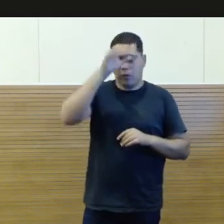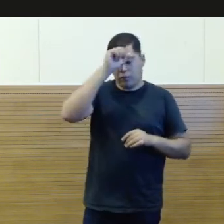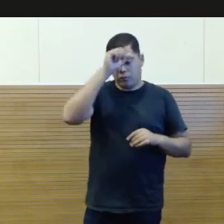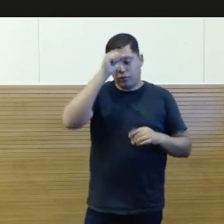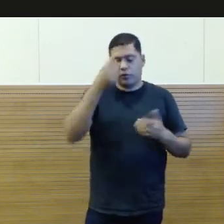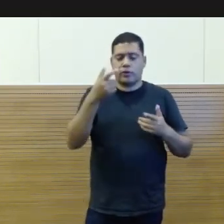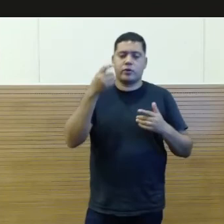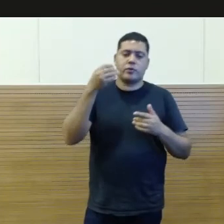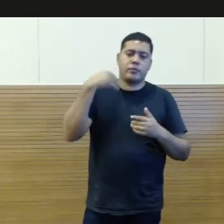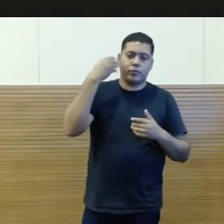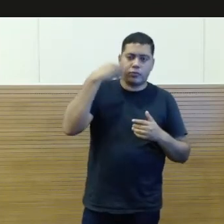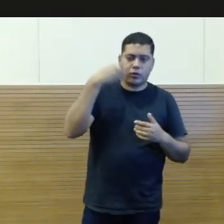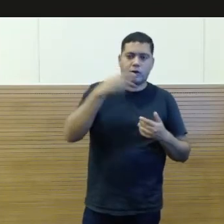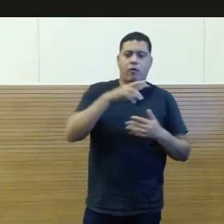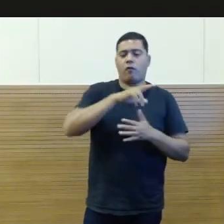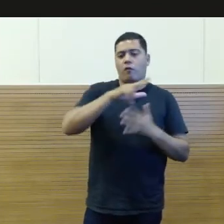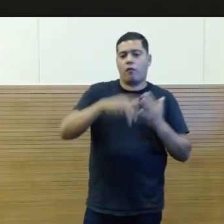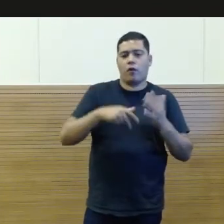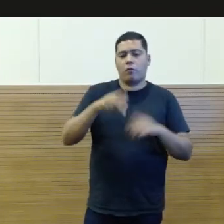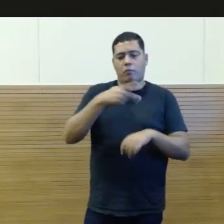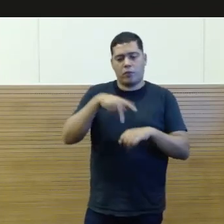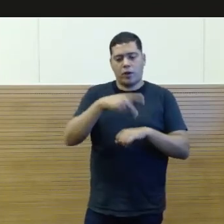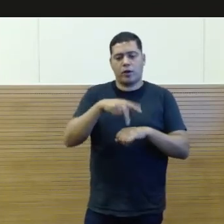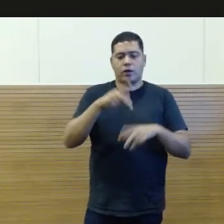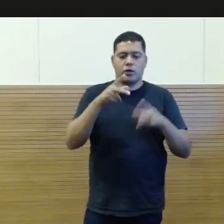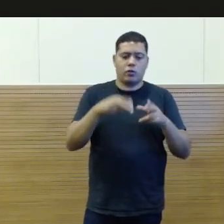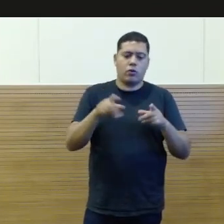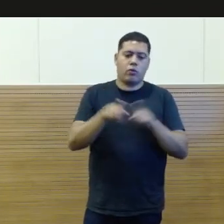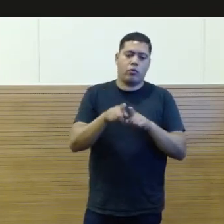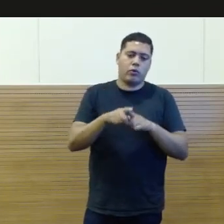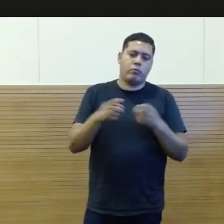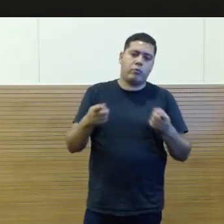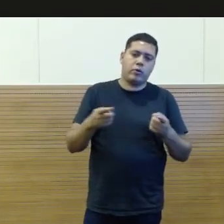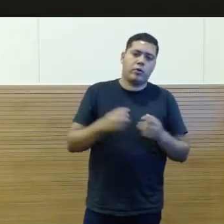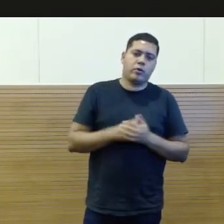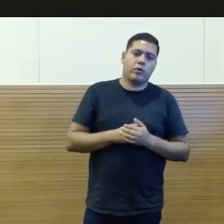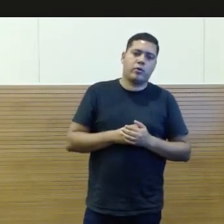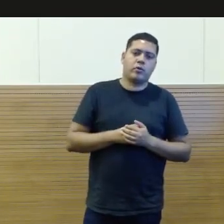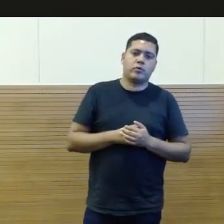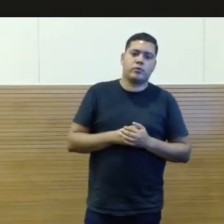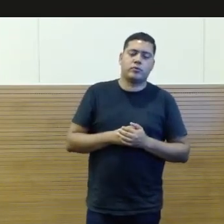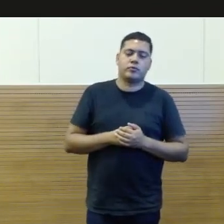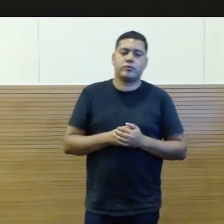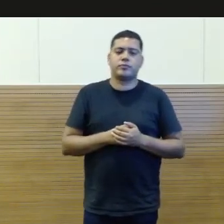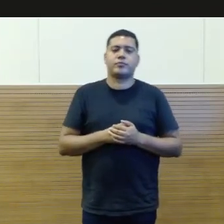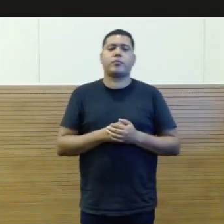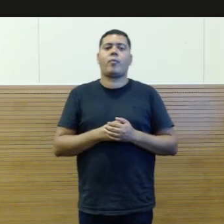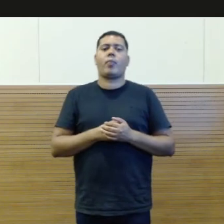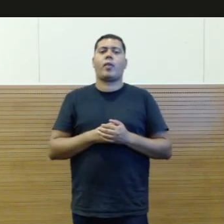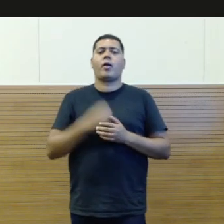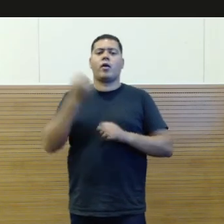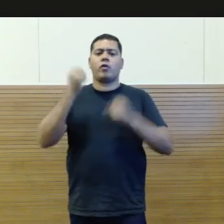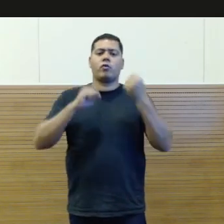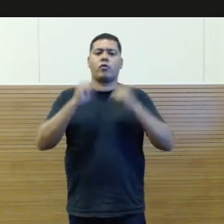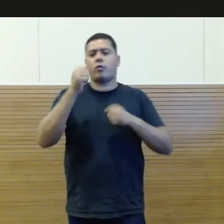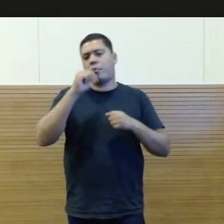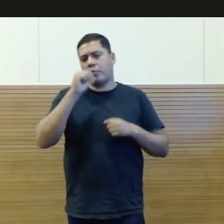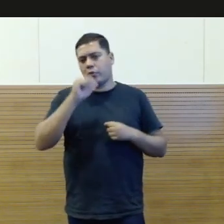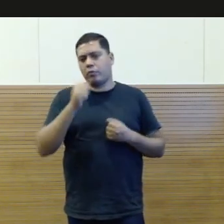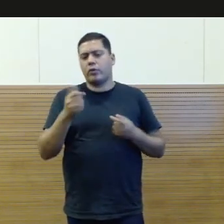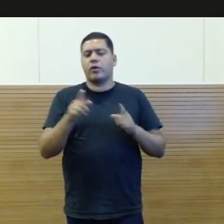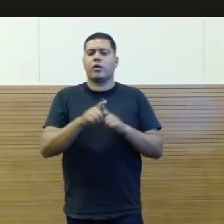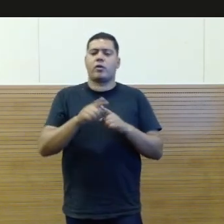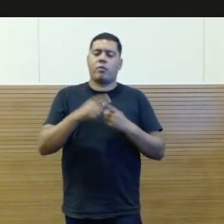vários países, é que, assim como, por exemplo, a indústria de bebidas alcoólicas, a indústria de tabaco